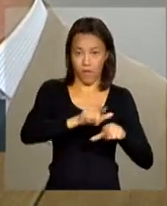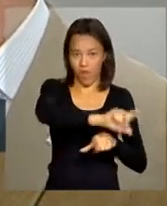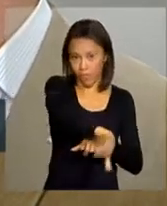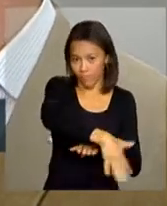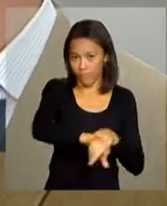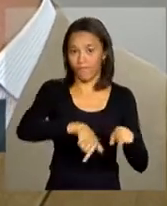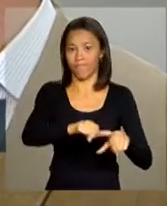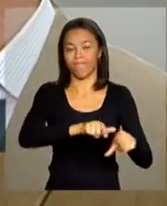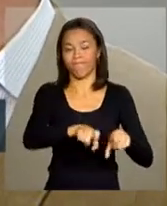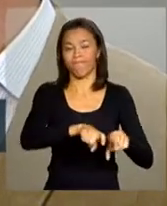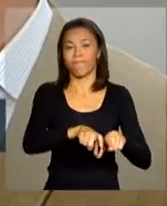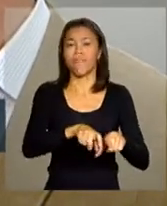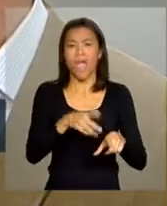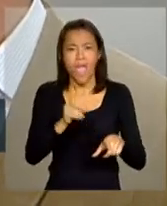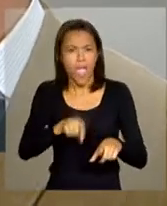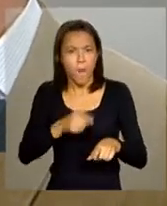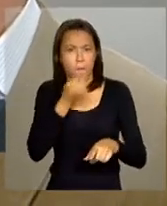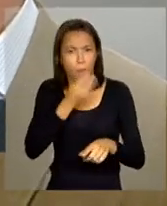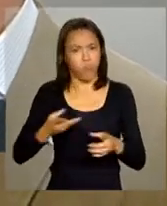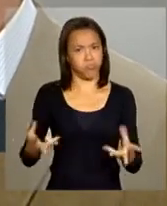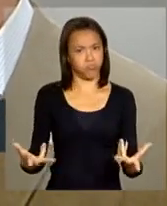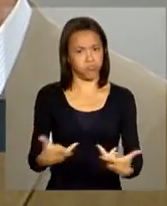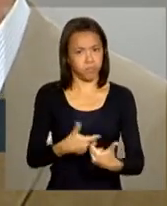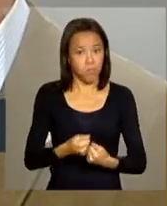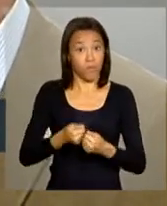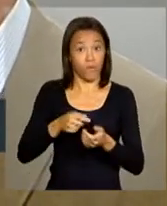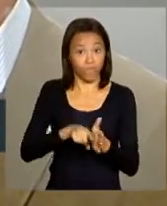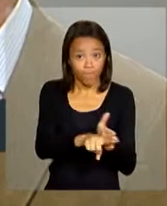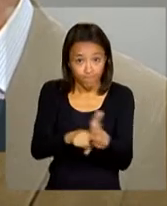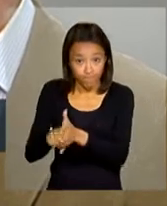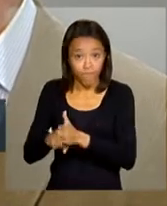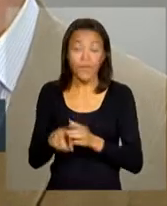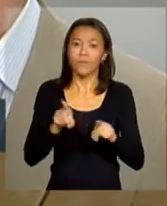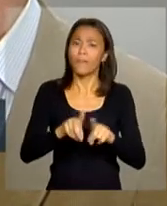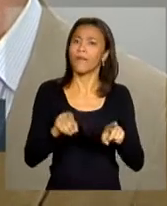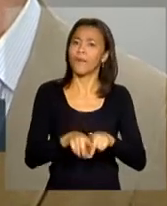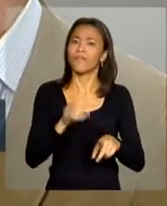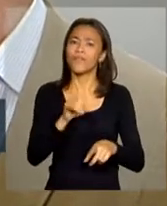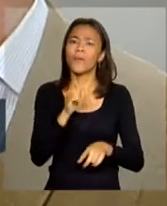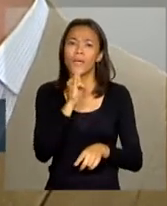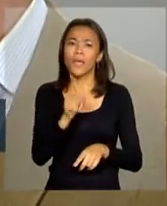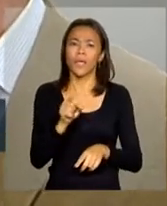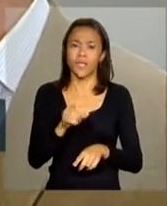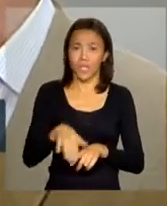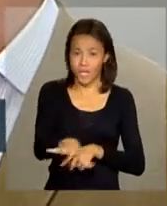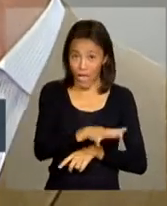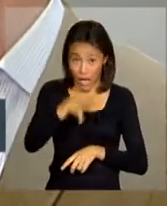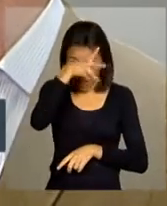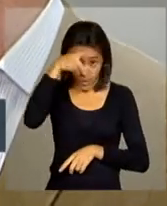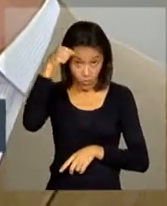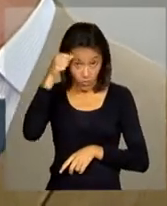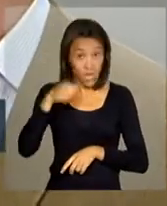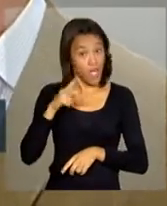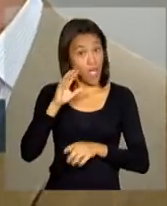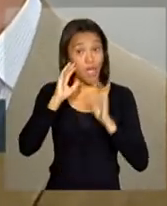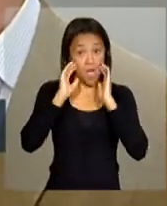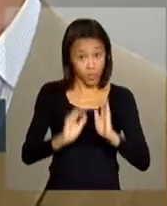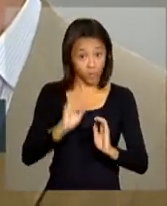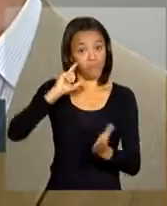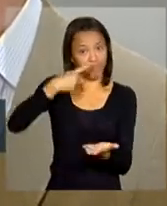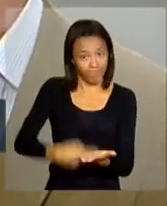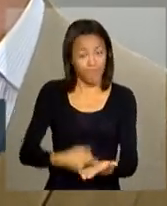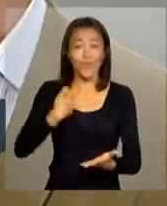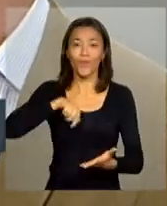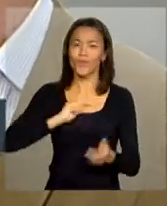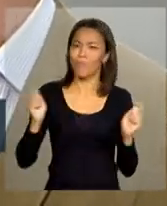monitoramento muito completo e eh o recado fica aí pro produtor rural principalmente do Bio Amazônia respeitar esse pacto para que a